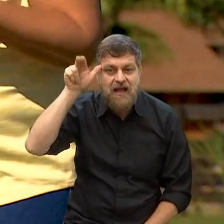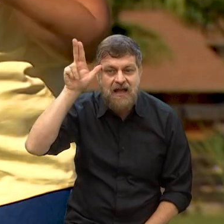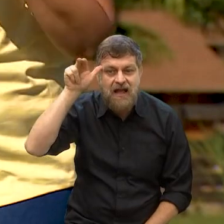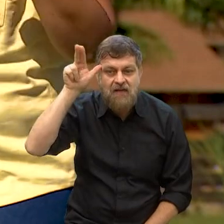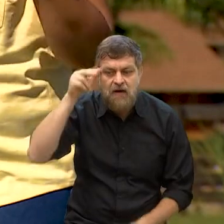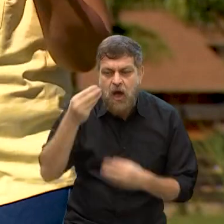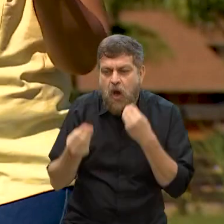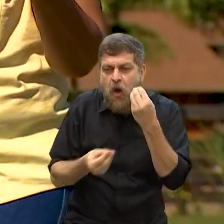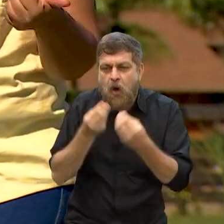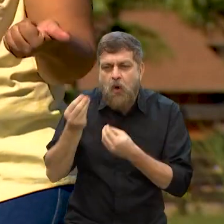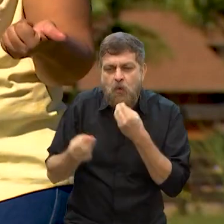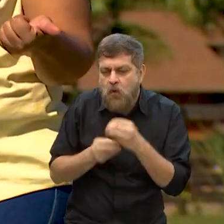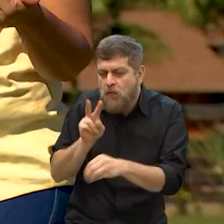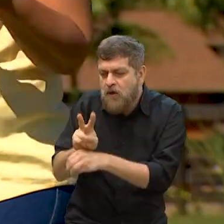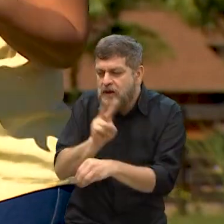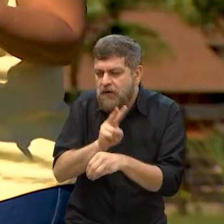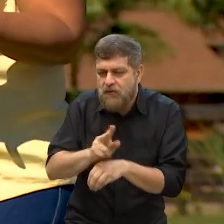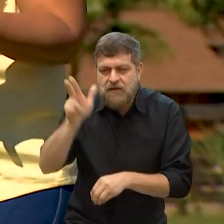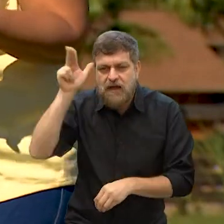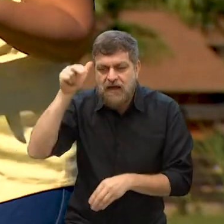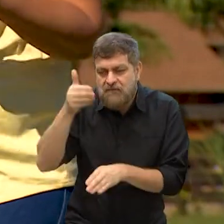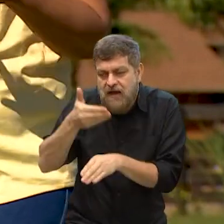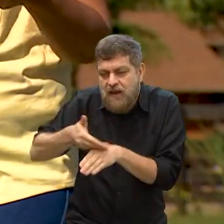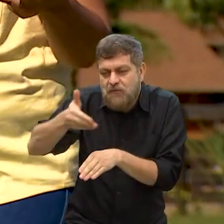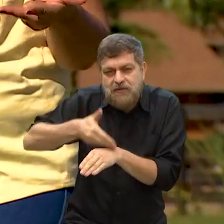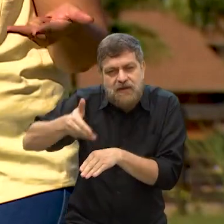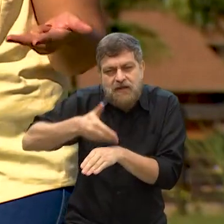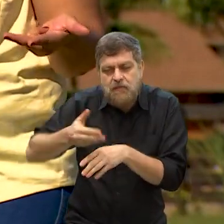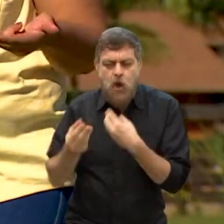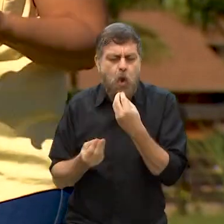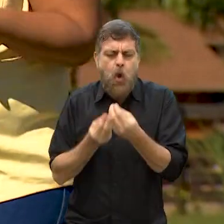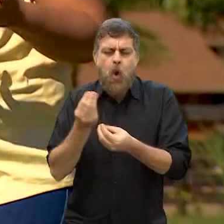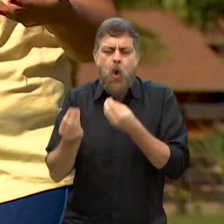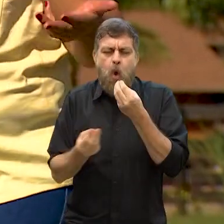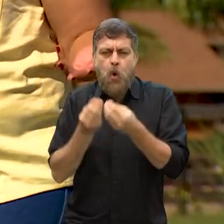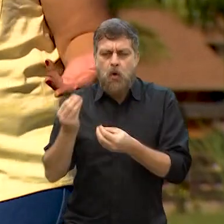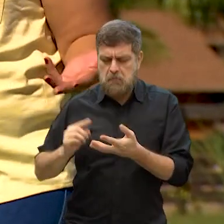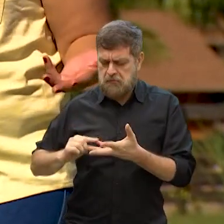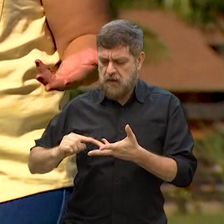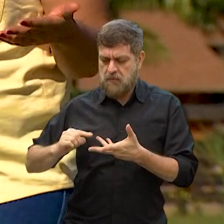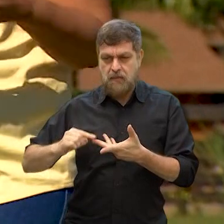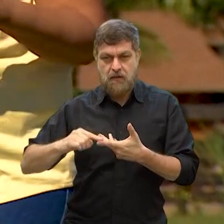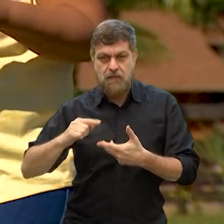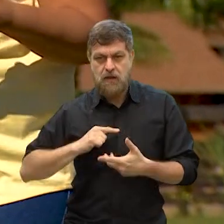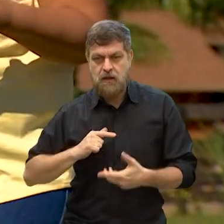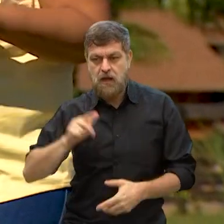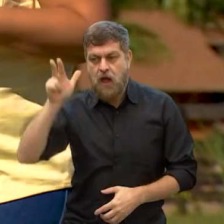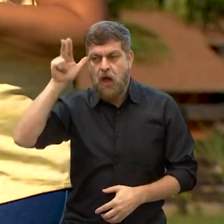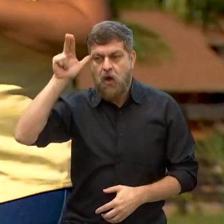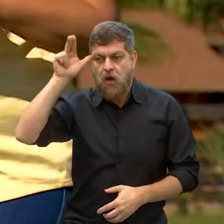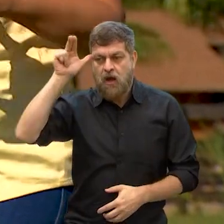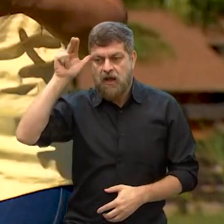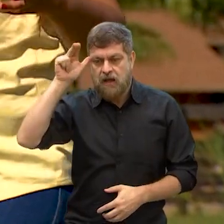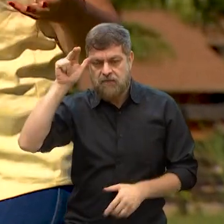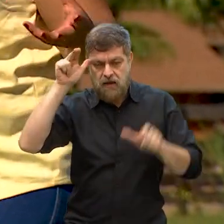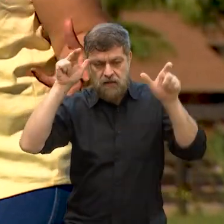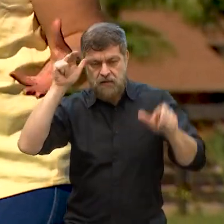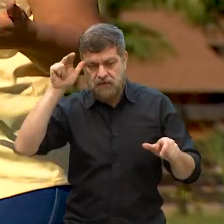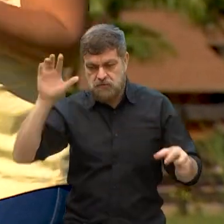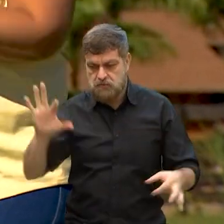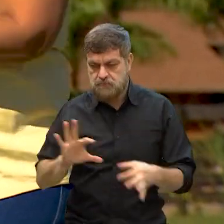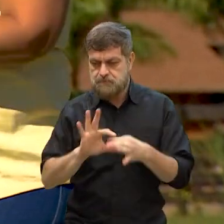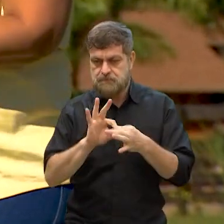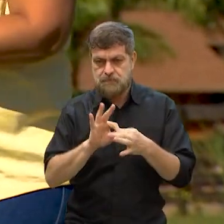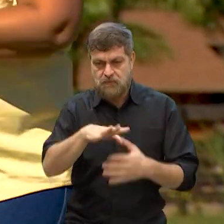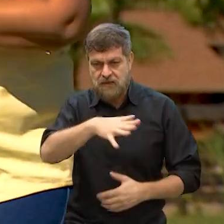cavalos. Como é a criação, a doma, o treinamento, os cuidados? Como eles se conectam ao ser